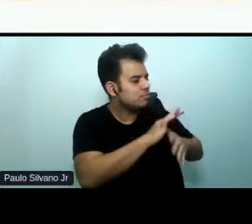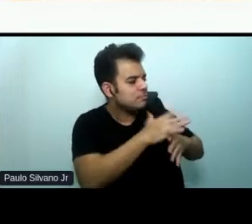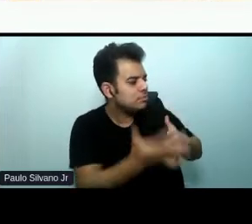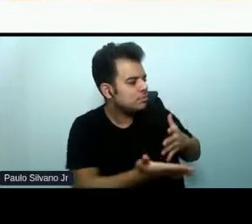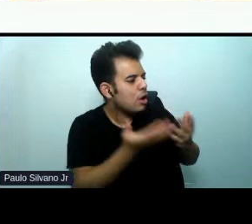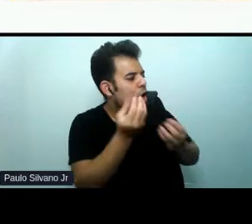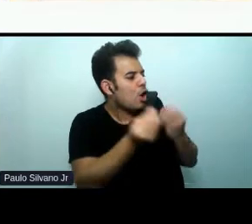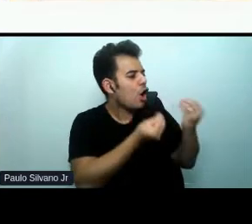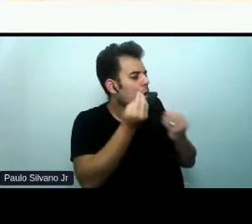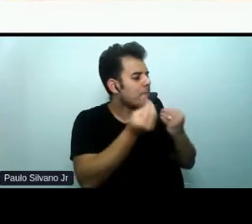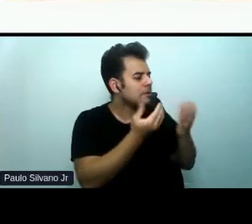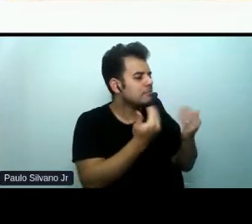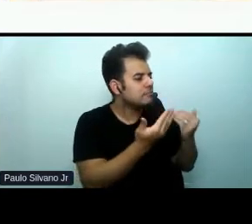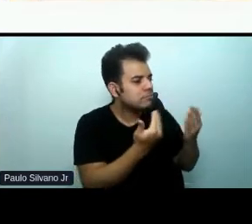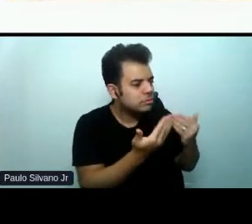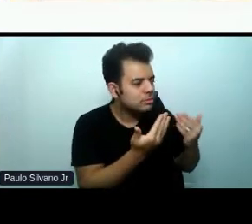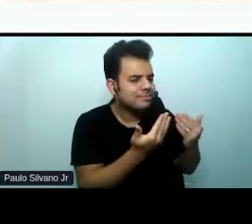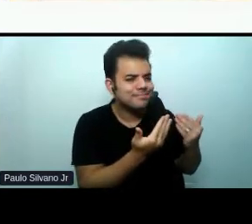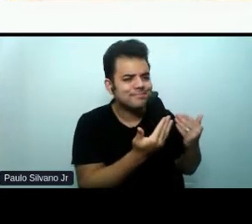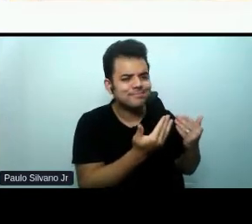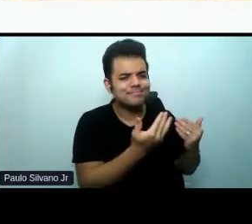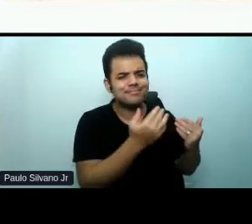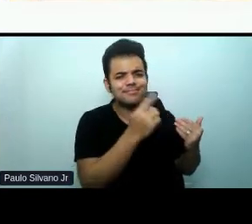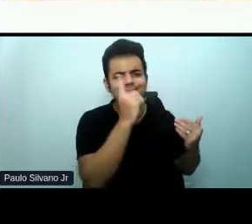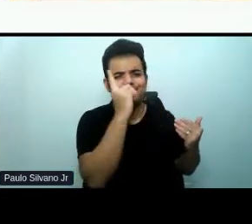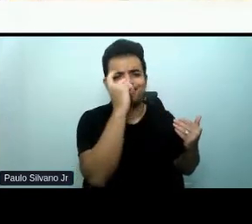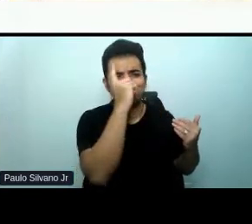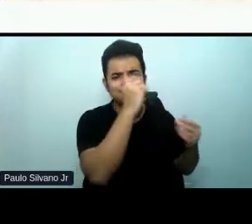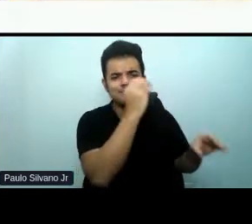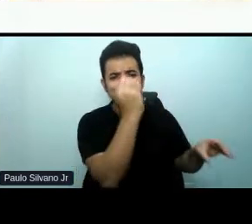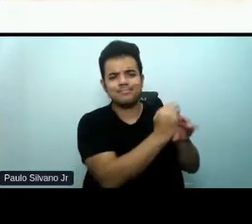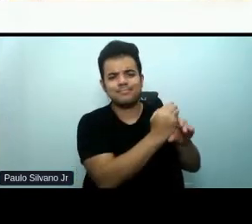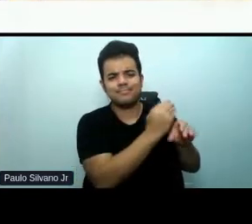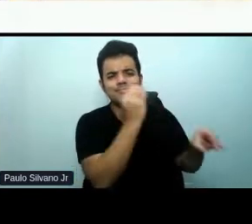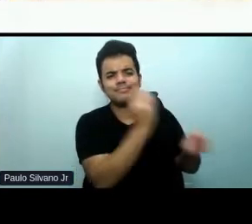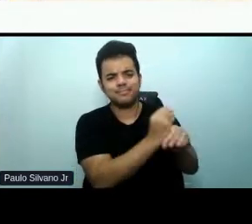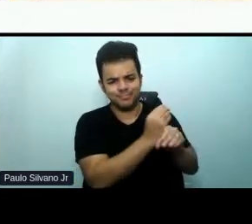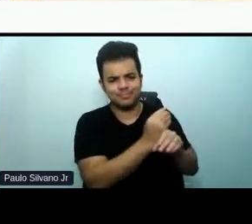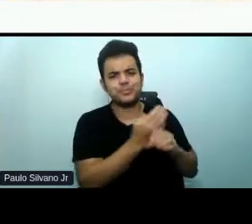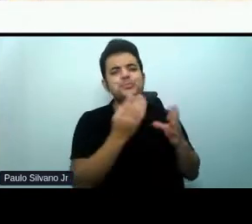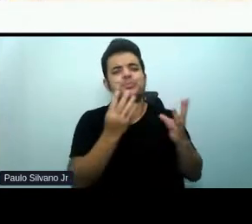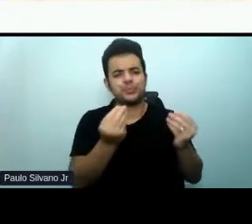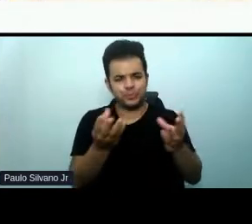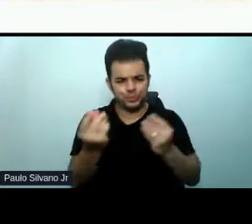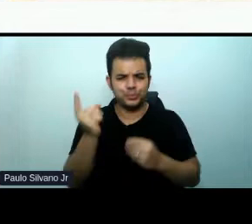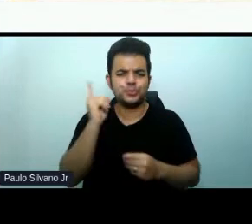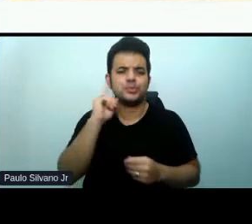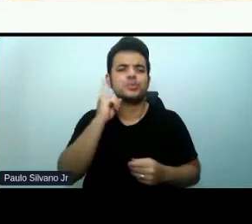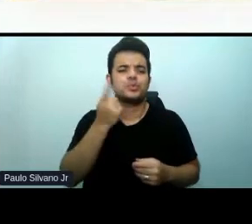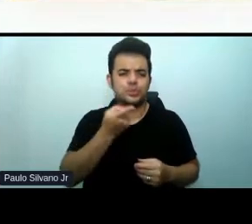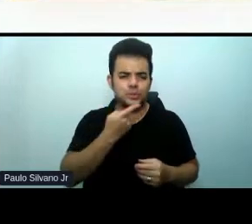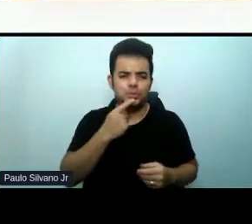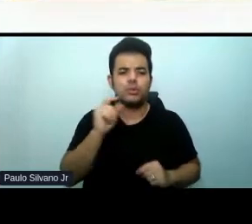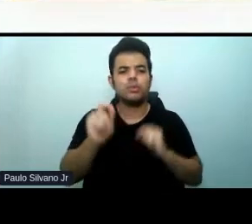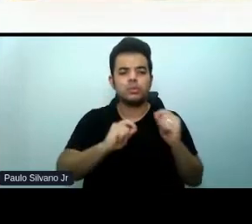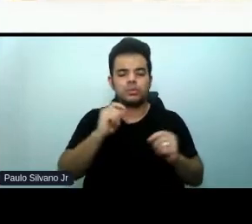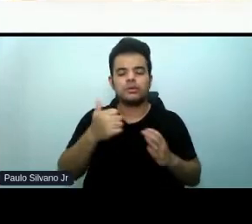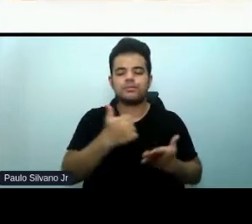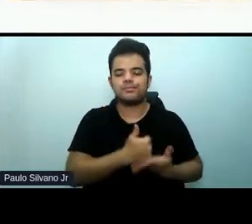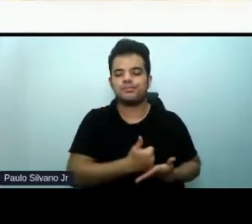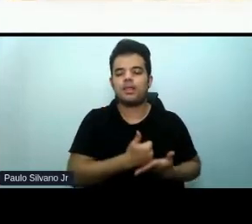libras, a coisa fica difícil. Muitos colegas surdos levam, né,